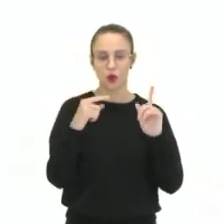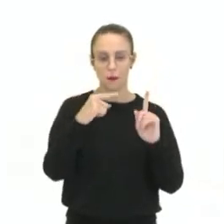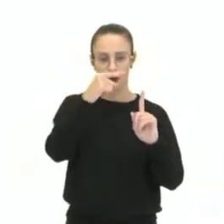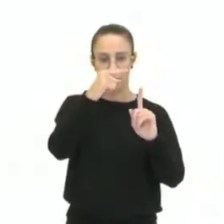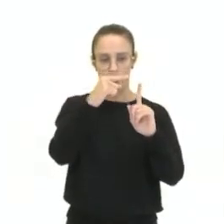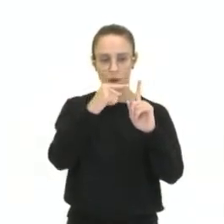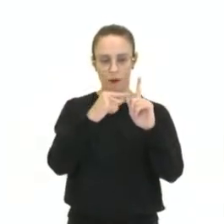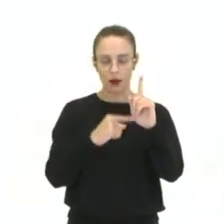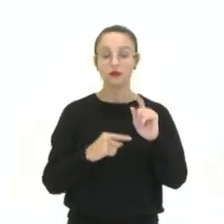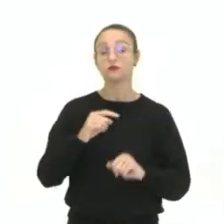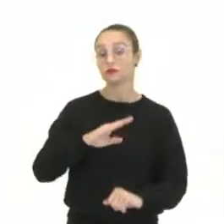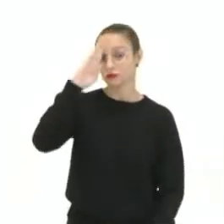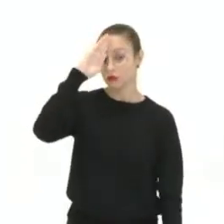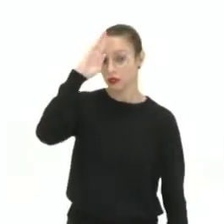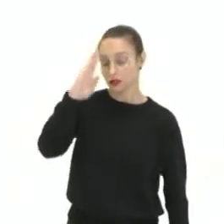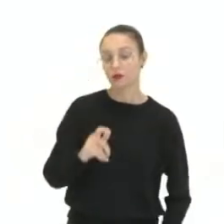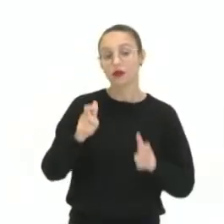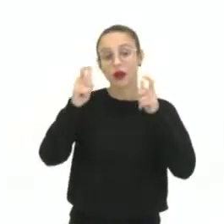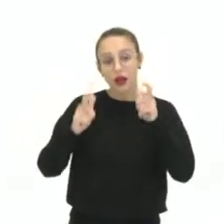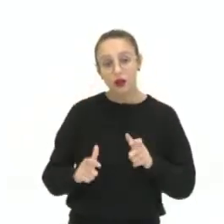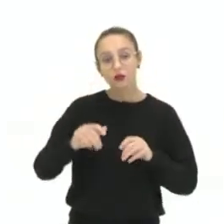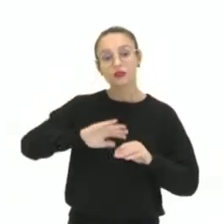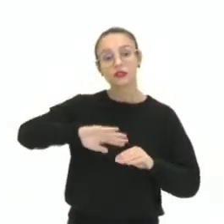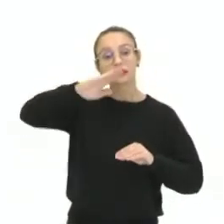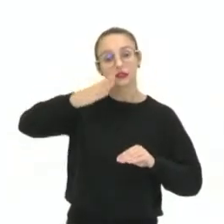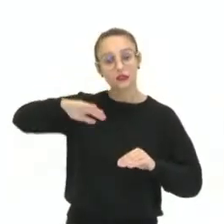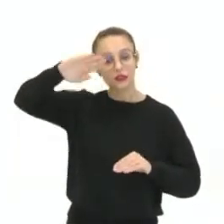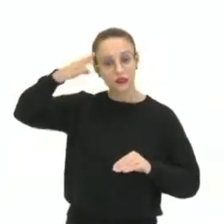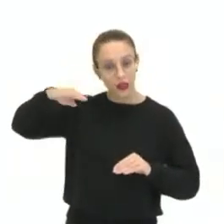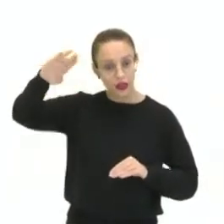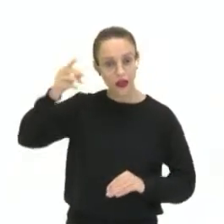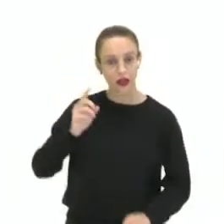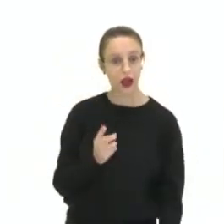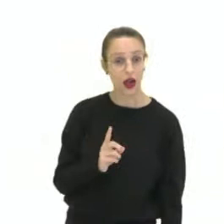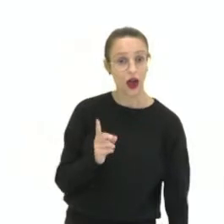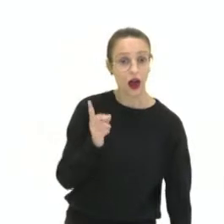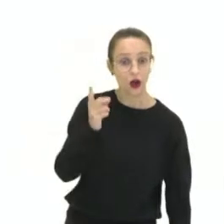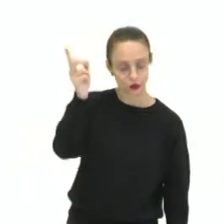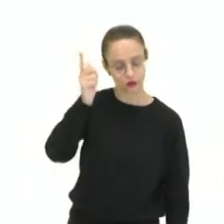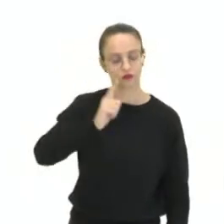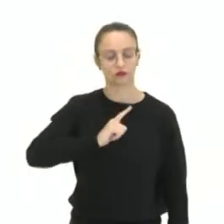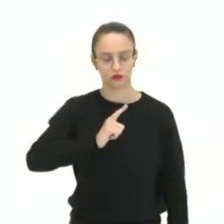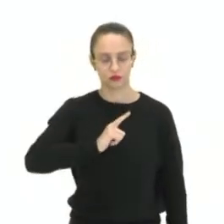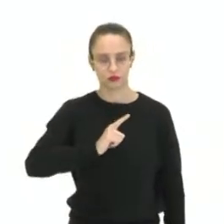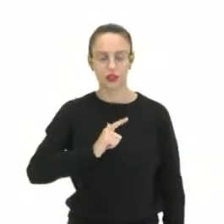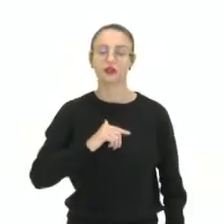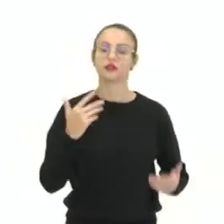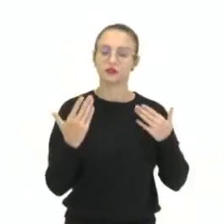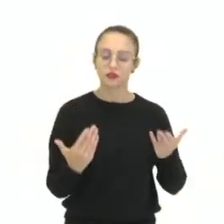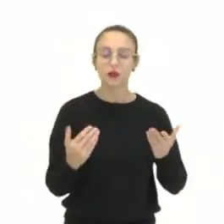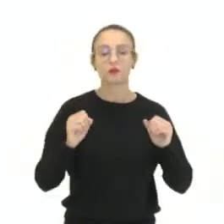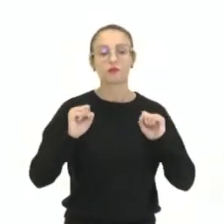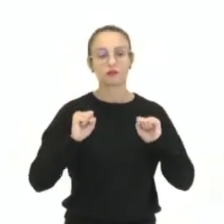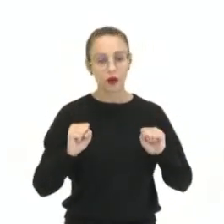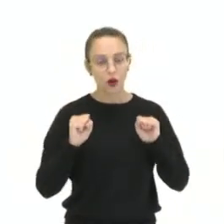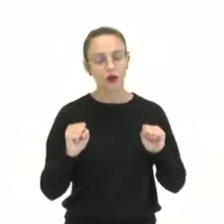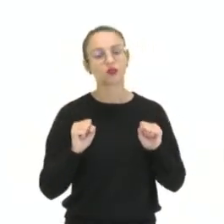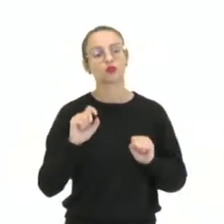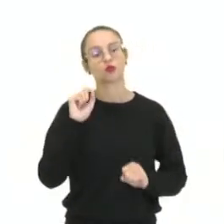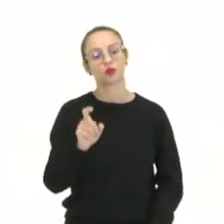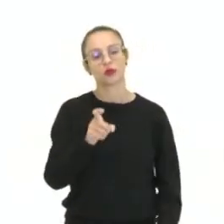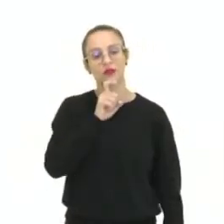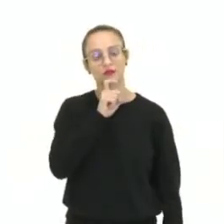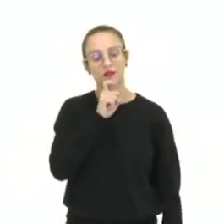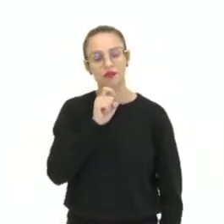baixas, principalmente nas regiões de serra, né, de altitude mais elevada. Então, a gente pode ter no inverno